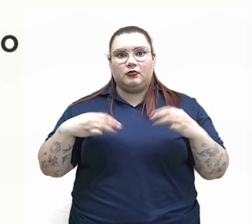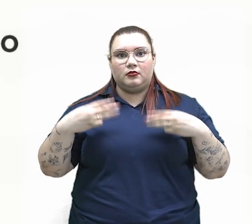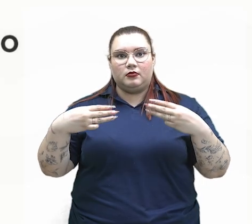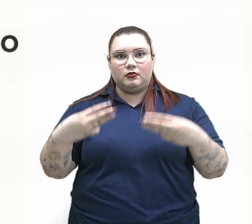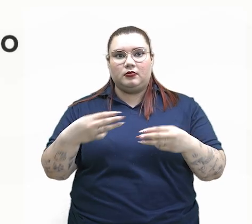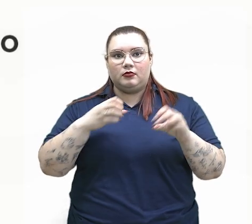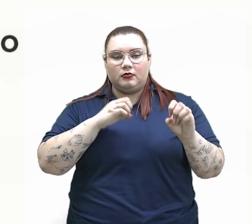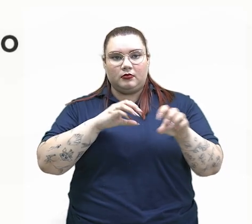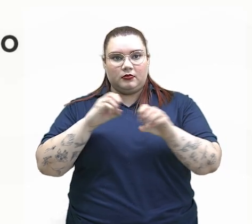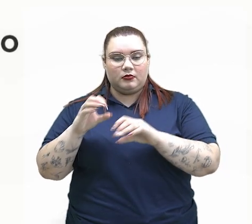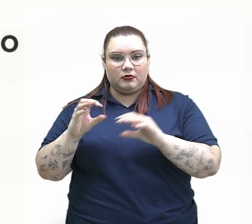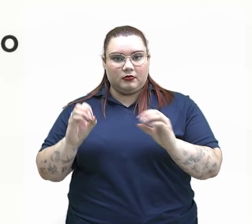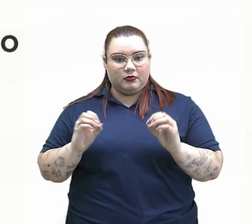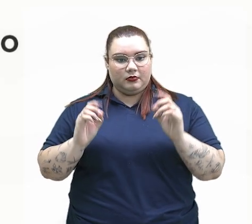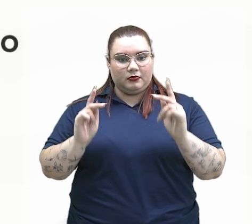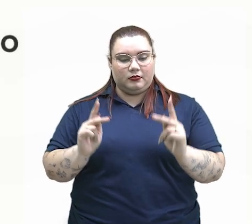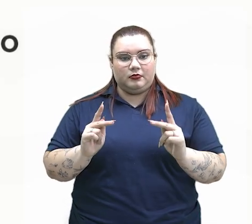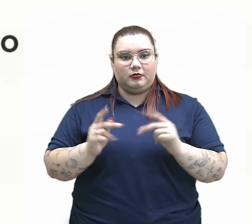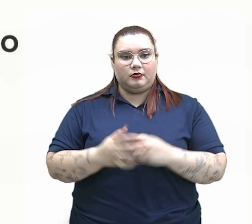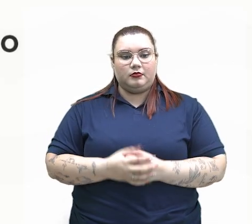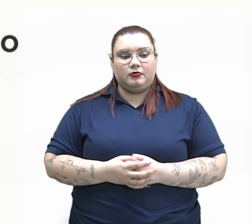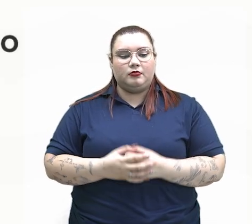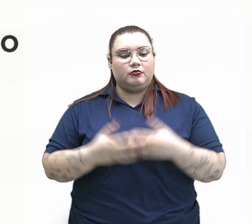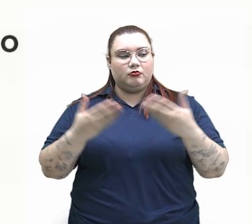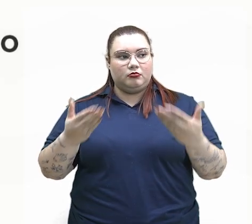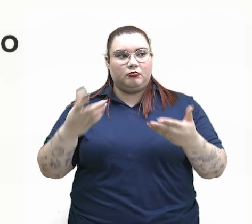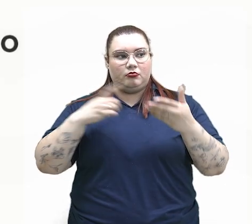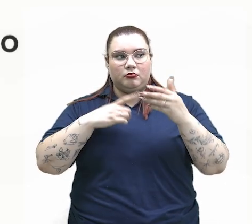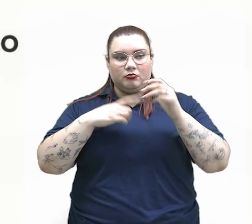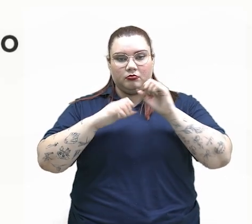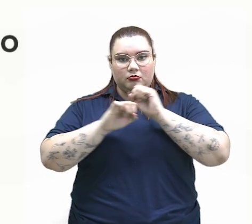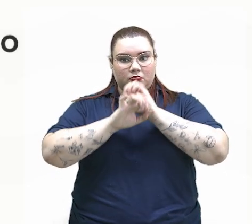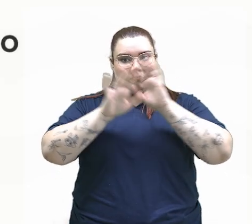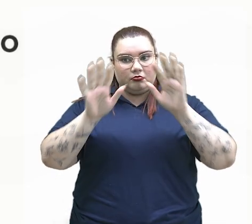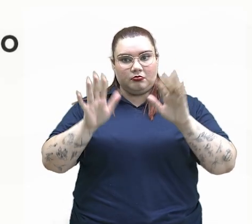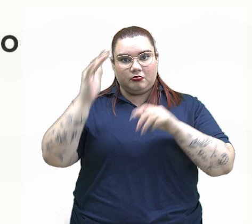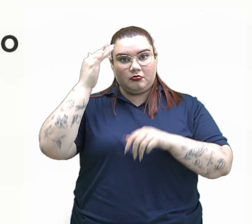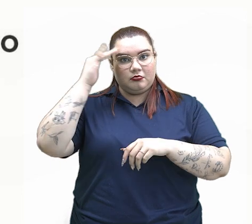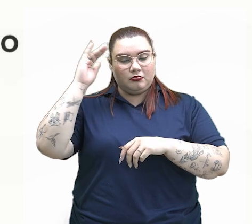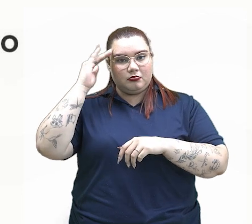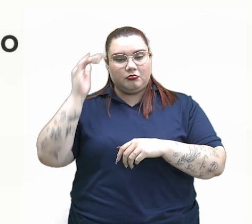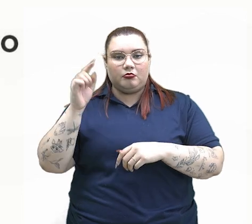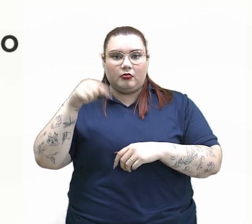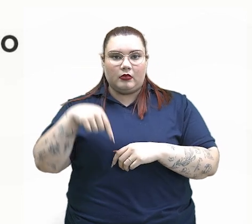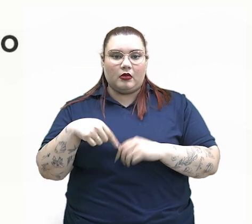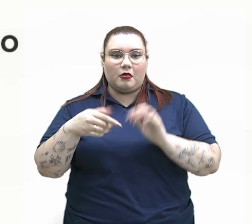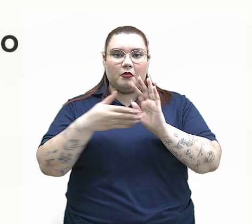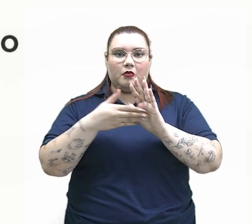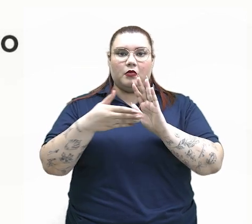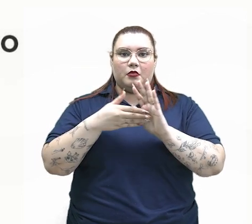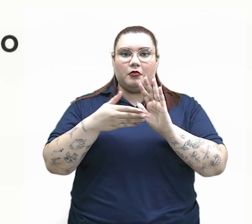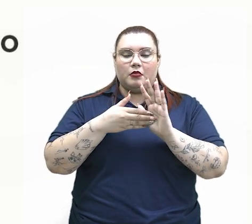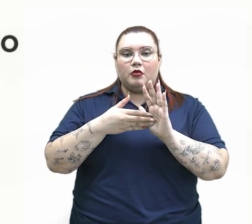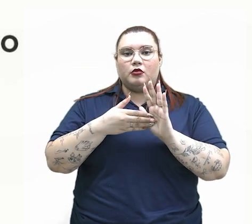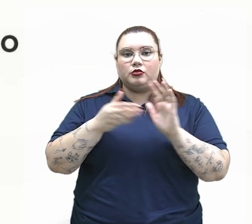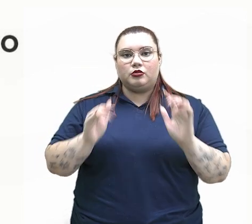da Educação, certo? Então, isso aqui está bem claro para a gente, né, até a proposta de intervenção, eu acho que ela